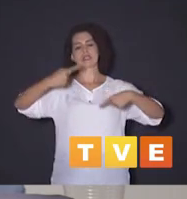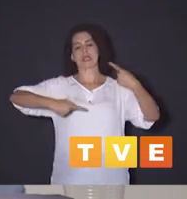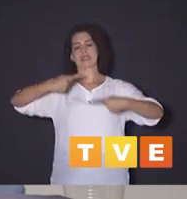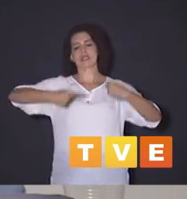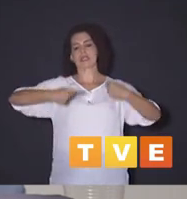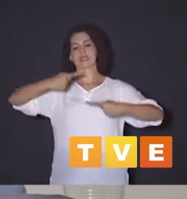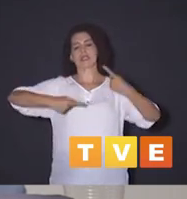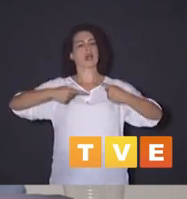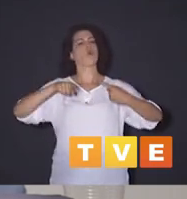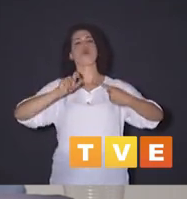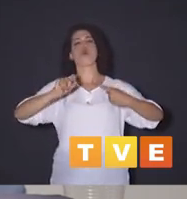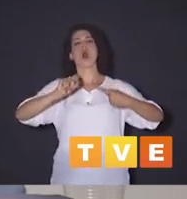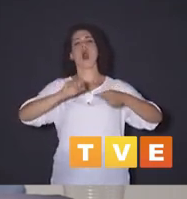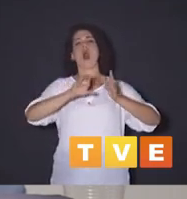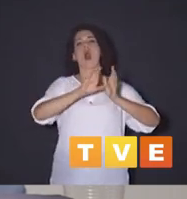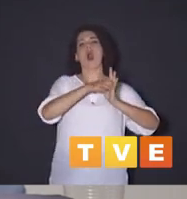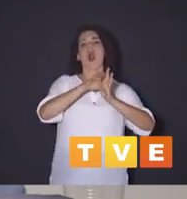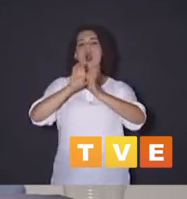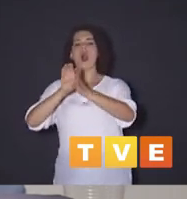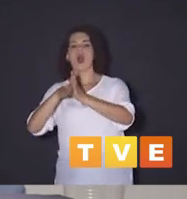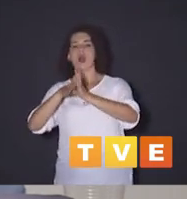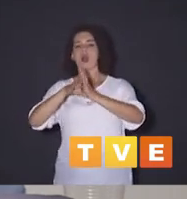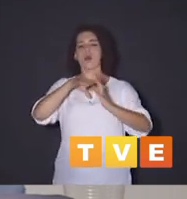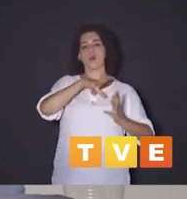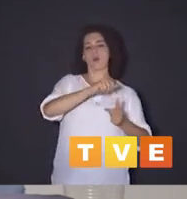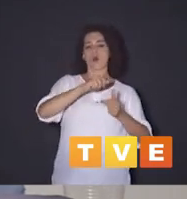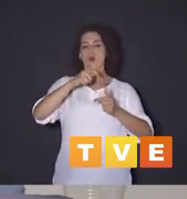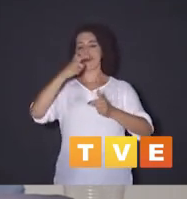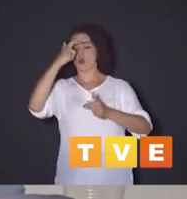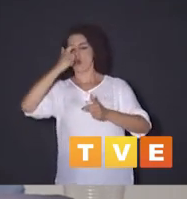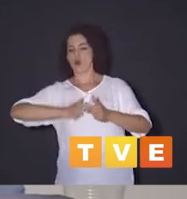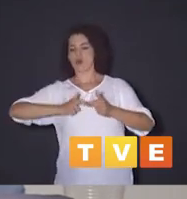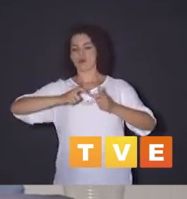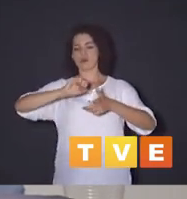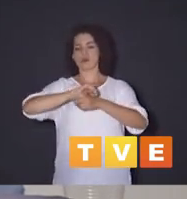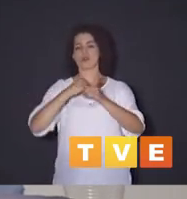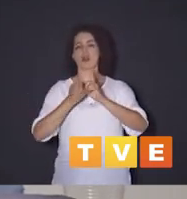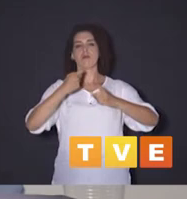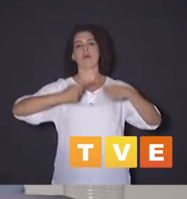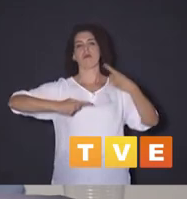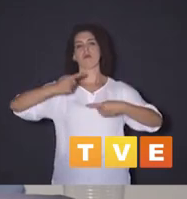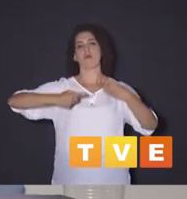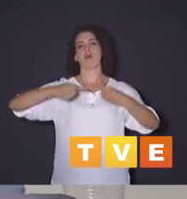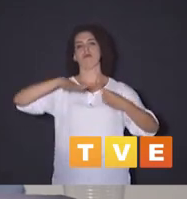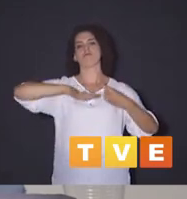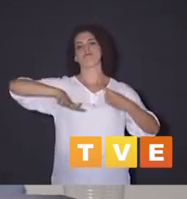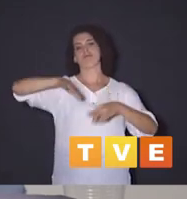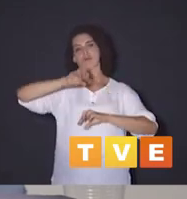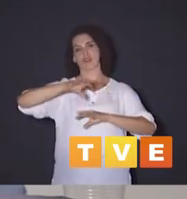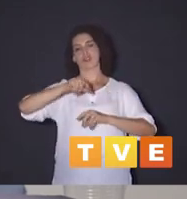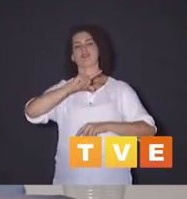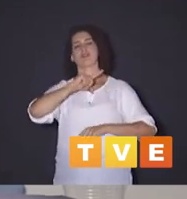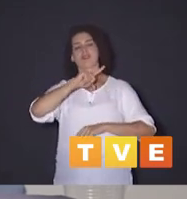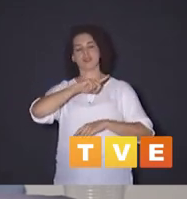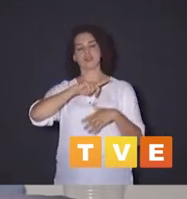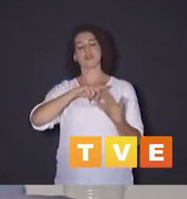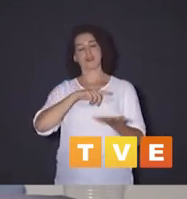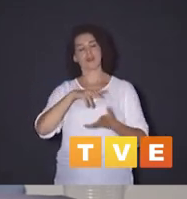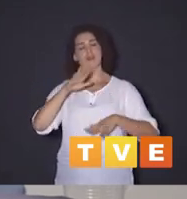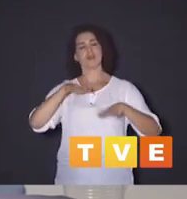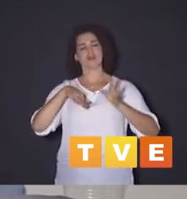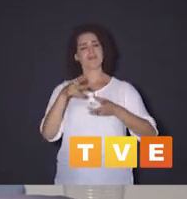concepções de mundo de homem e da sociedade logicamente nós vemos muitas vezes e